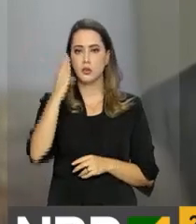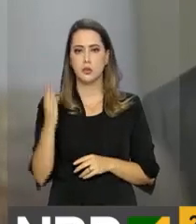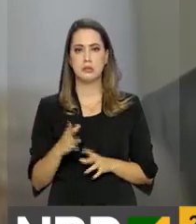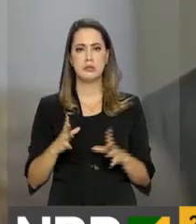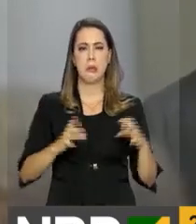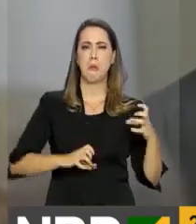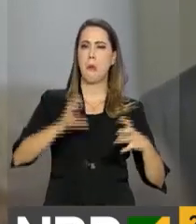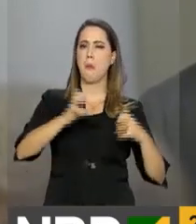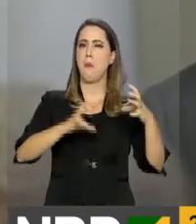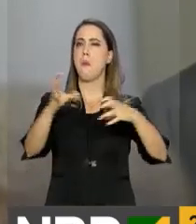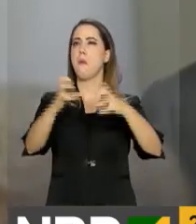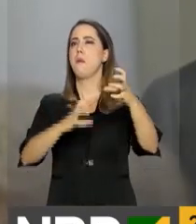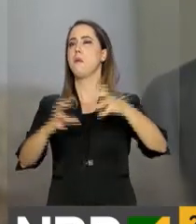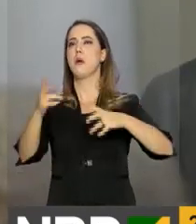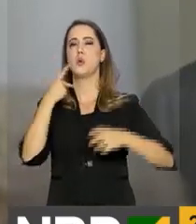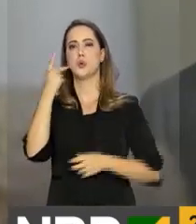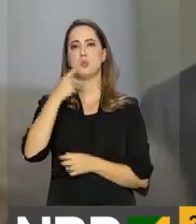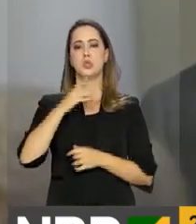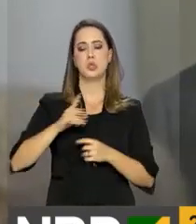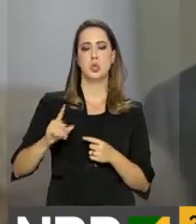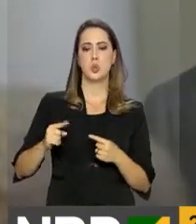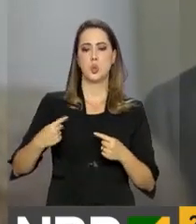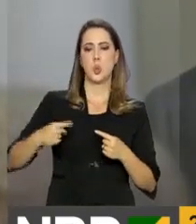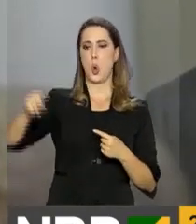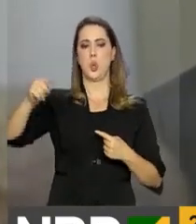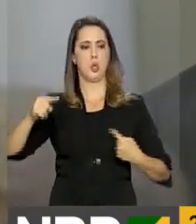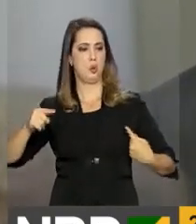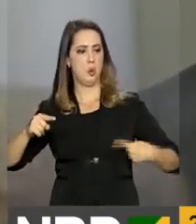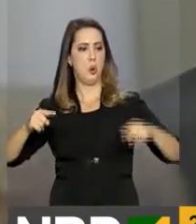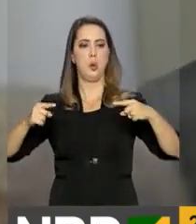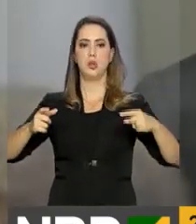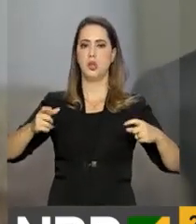sessões políticas, de jogar brasileiro contra brasileiro,